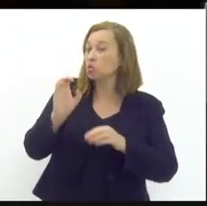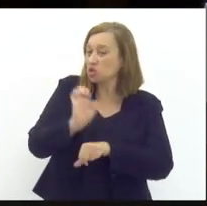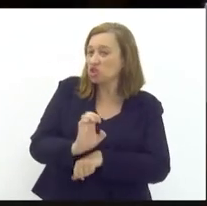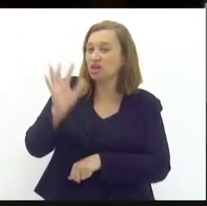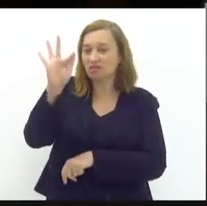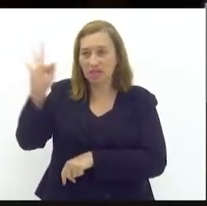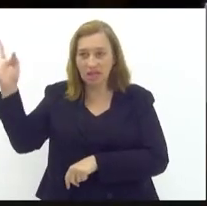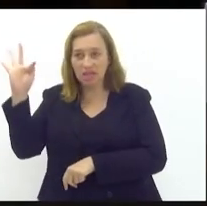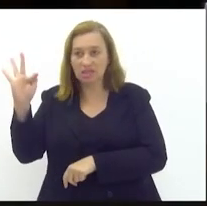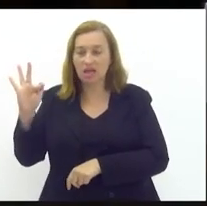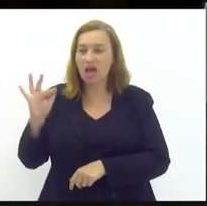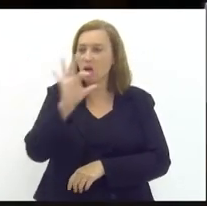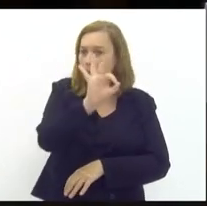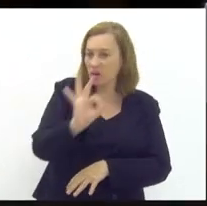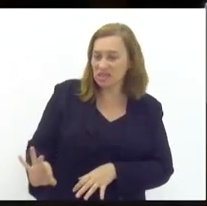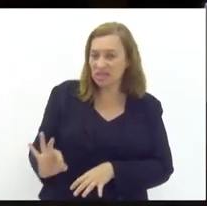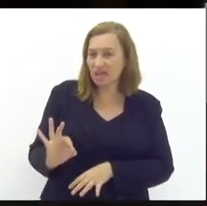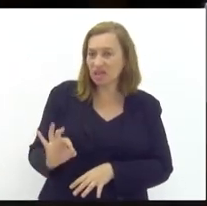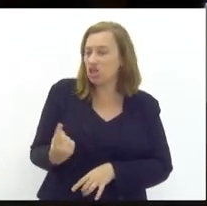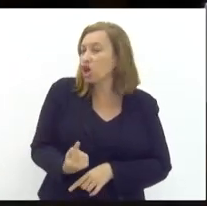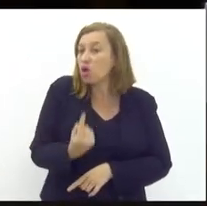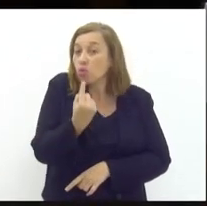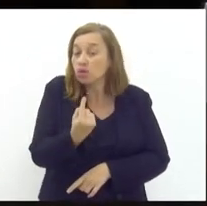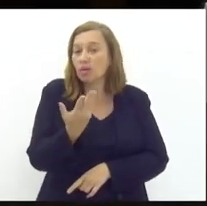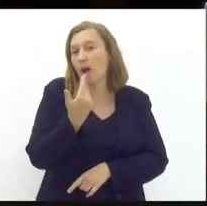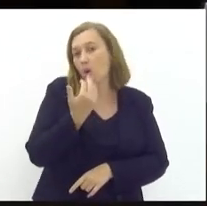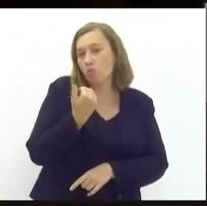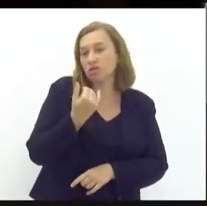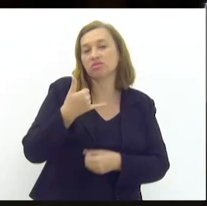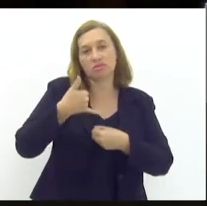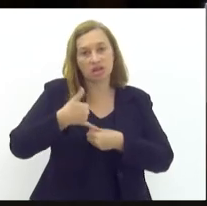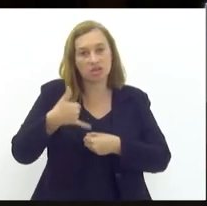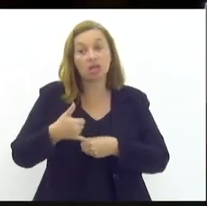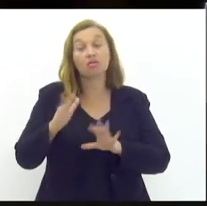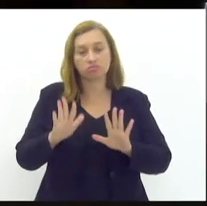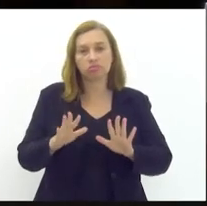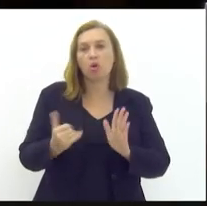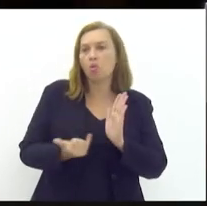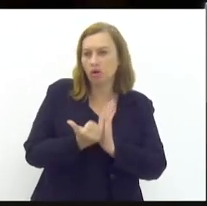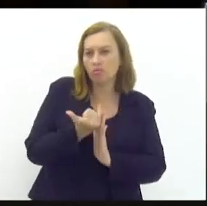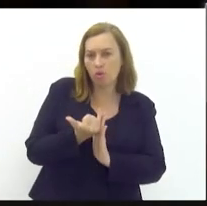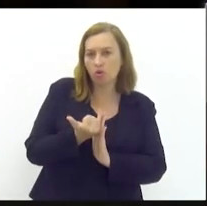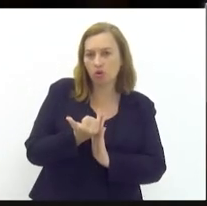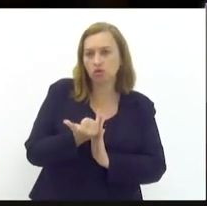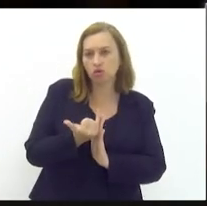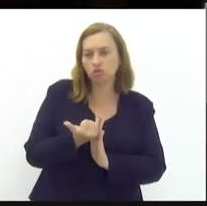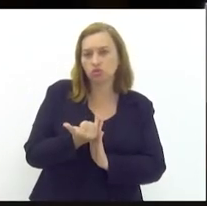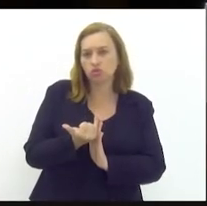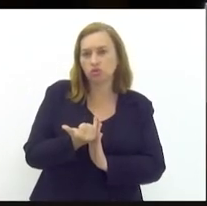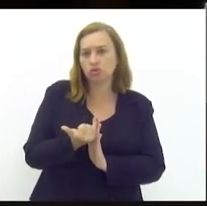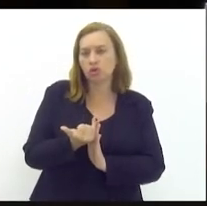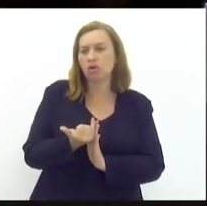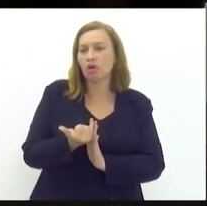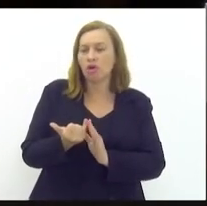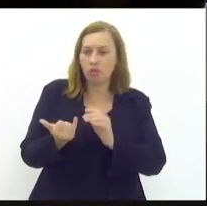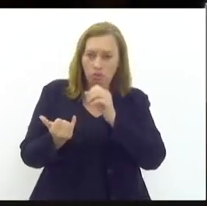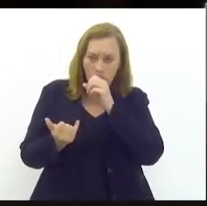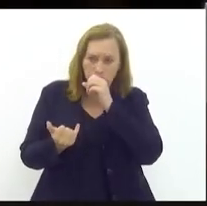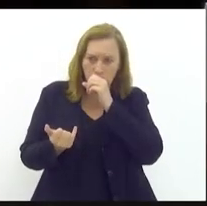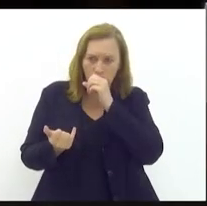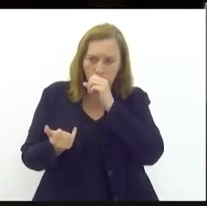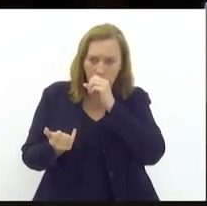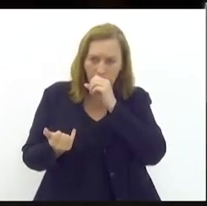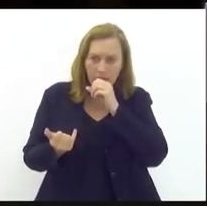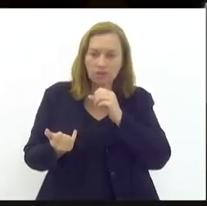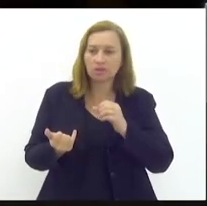que tem que ser única para comida para gasolina lógico imposto seletivo é importante ter impostos que o que faz mal à saúde